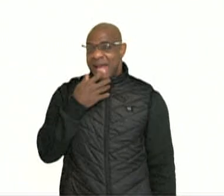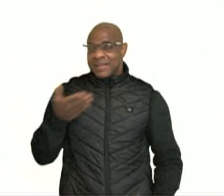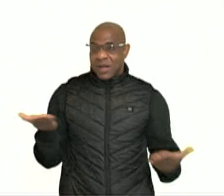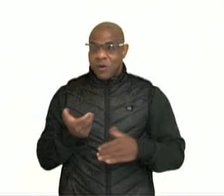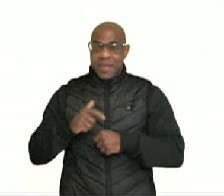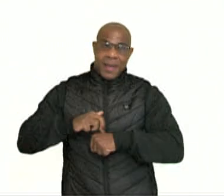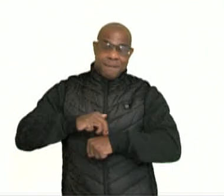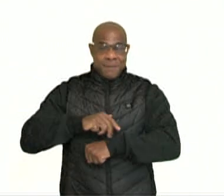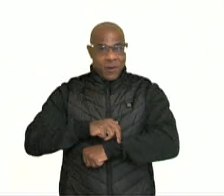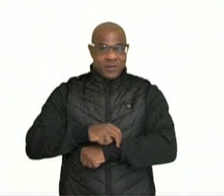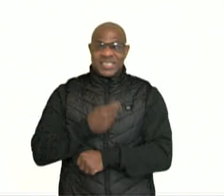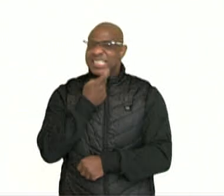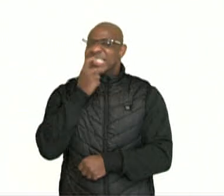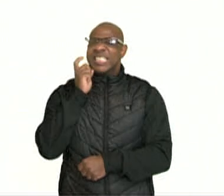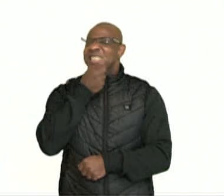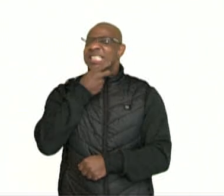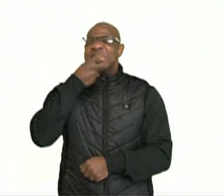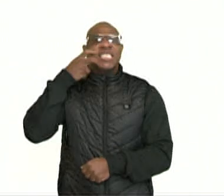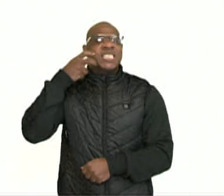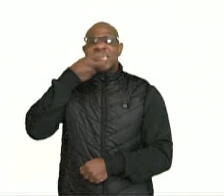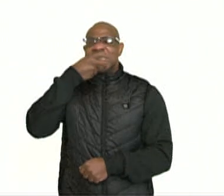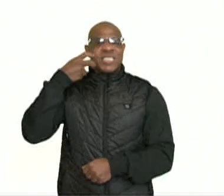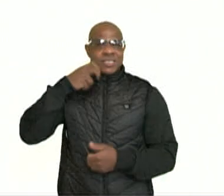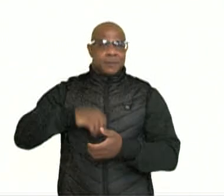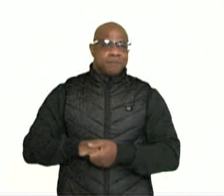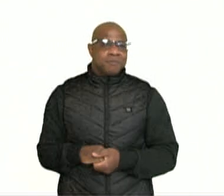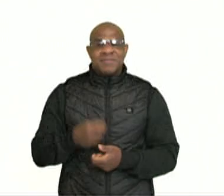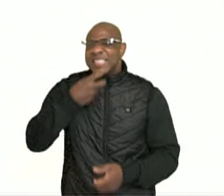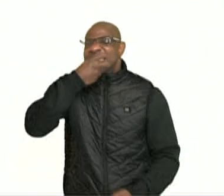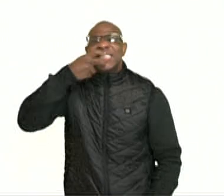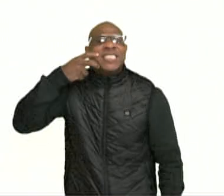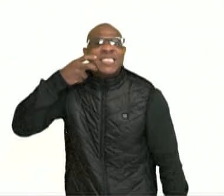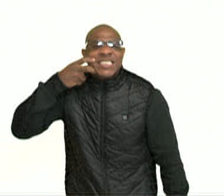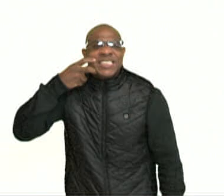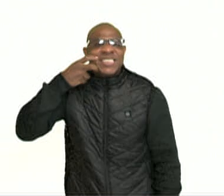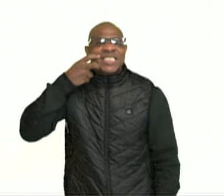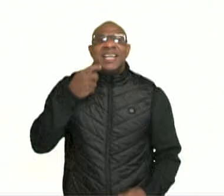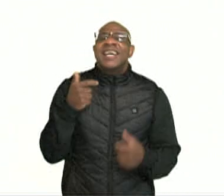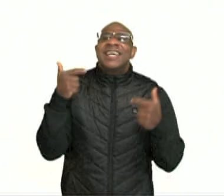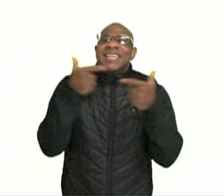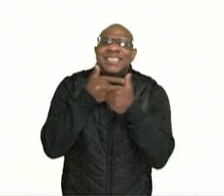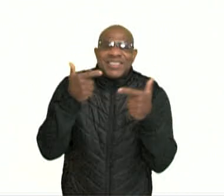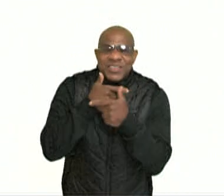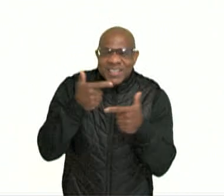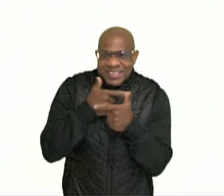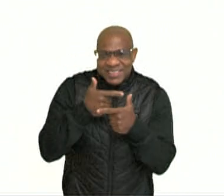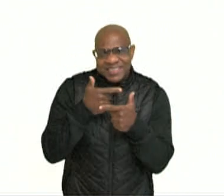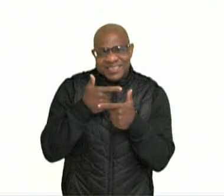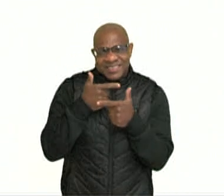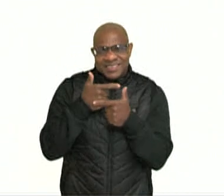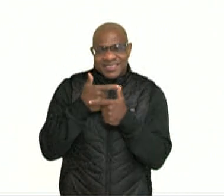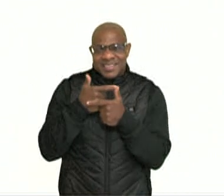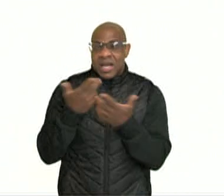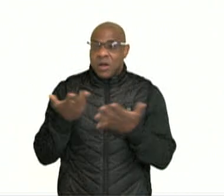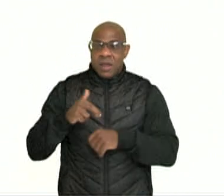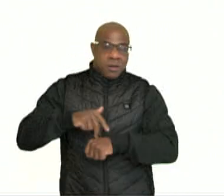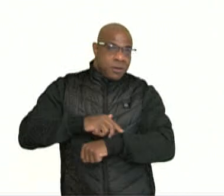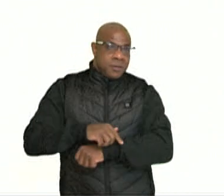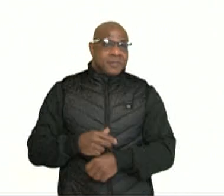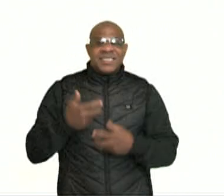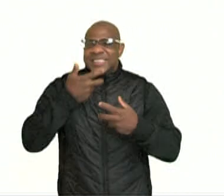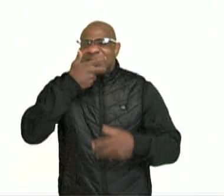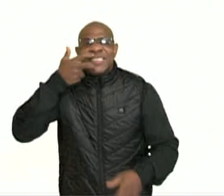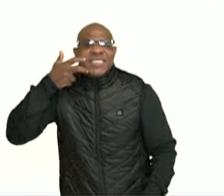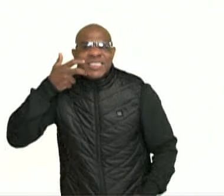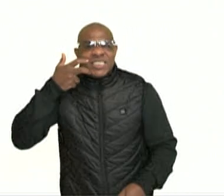Sorriso metálico virou moda. O que quer dizer sorriso metálico? É uma metáfora para aparelho nos dentes, né? Aparelhos para